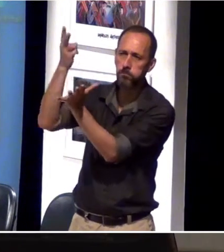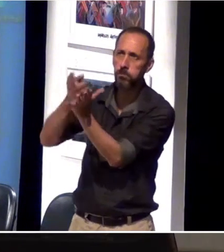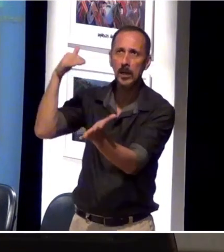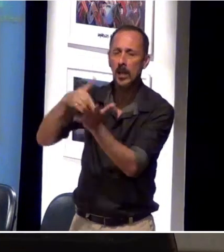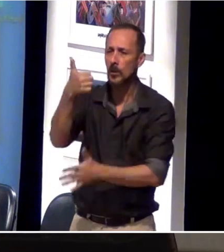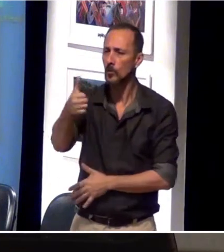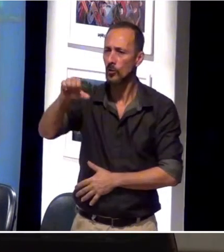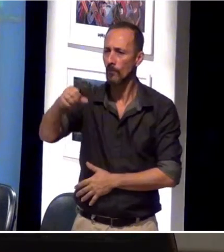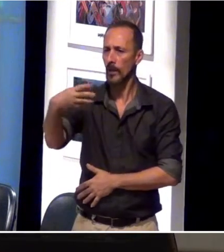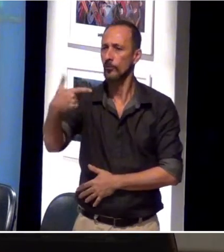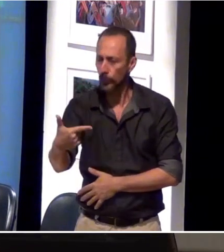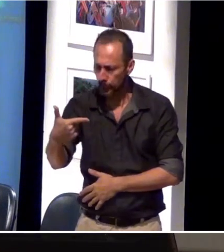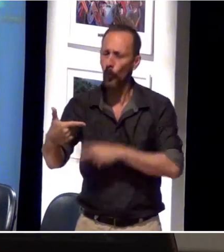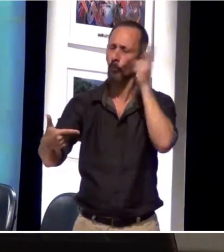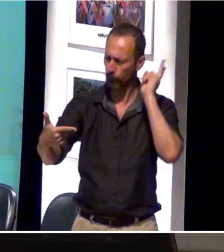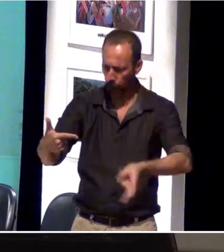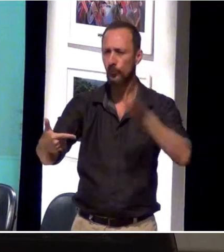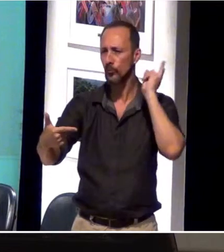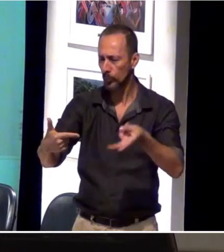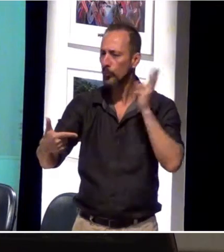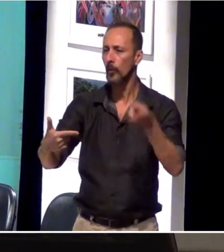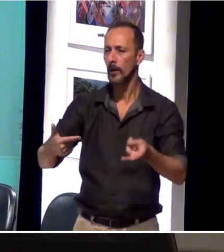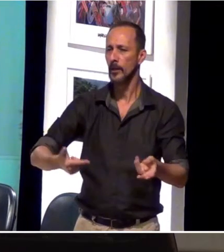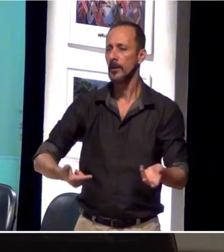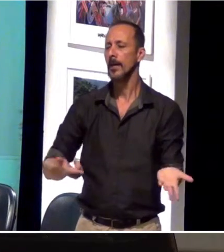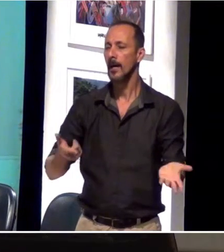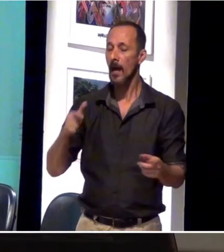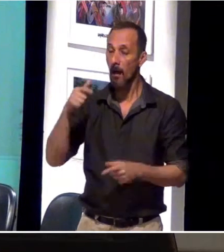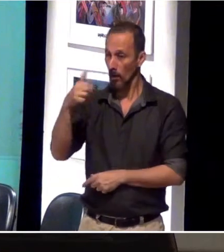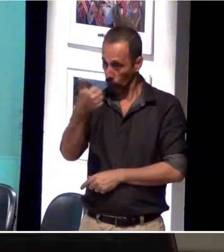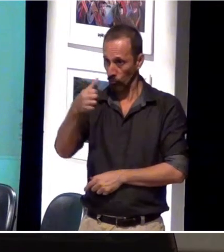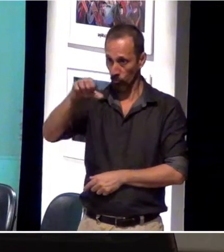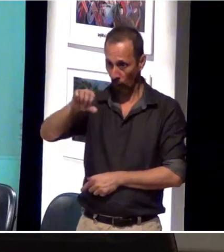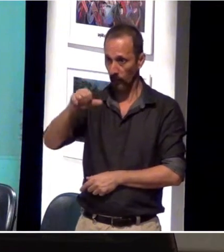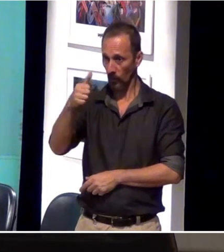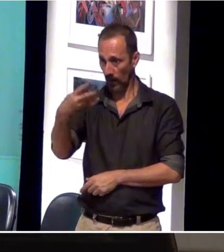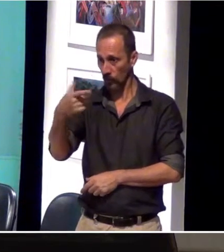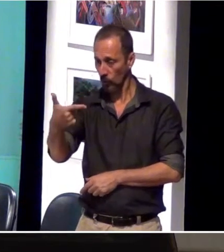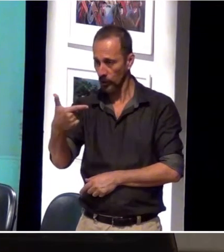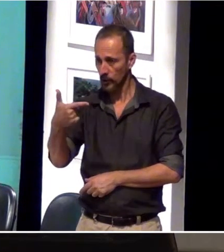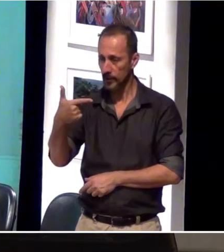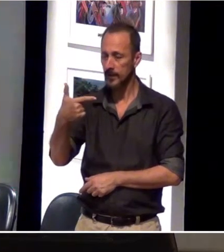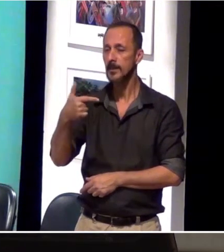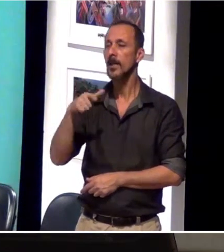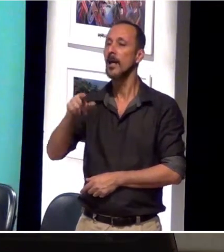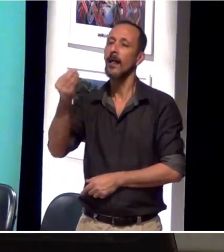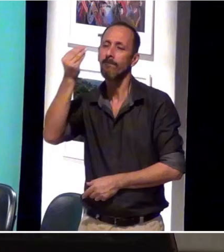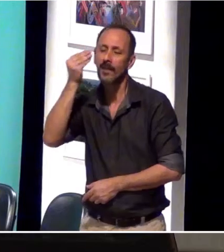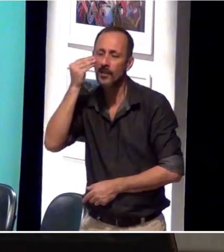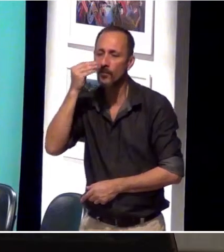42, que ele vai ser uma tentativa, diante do fracasso do Melo Matos,